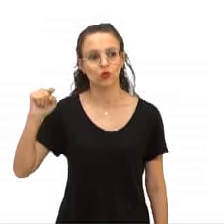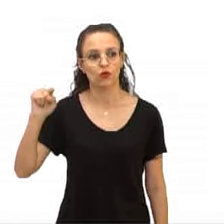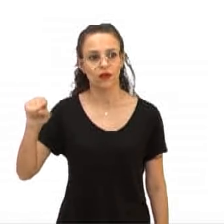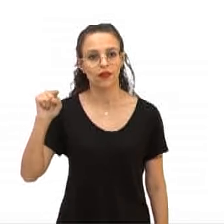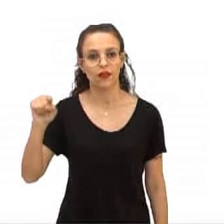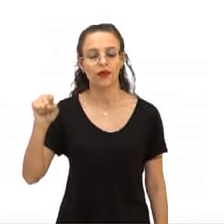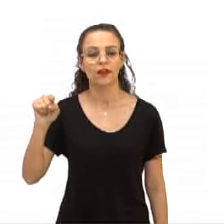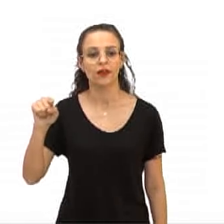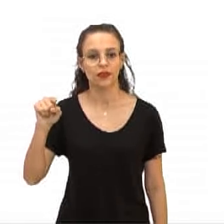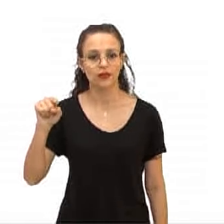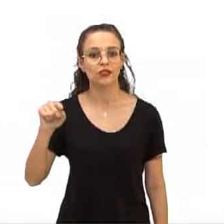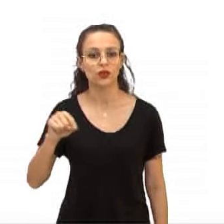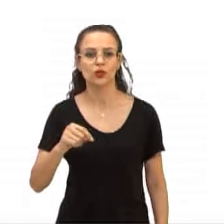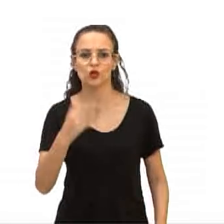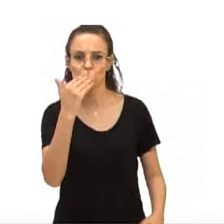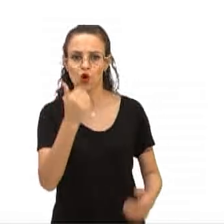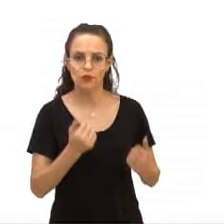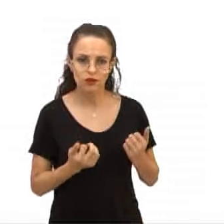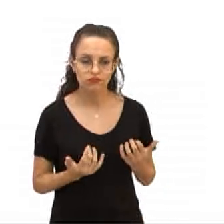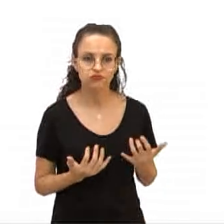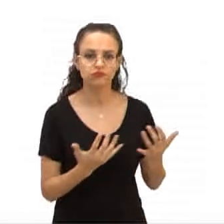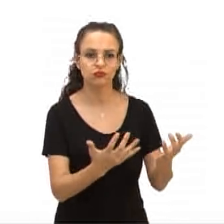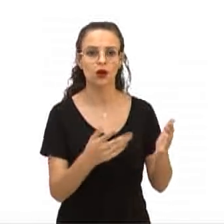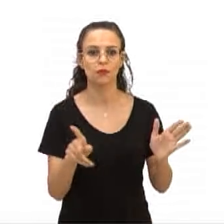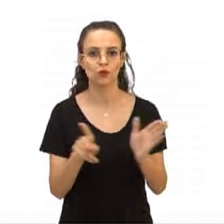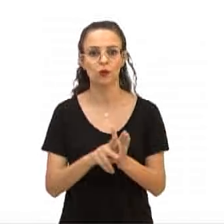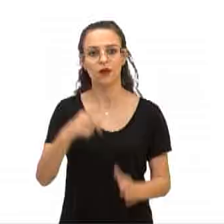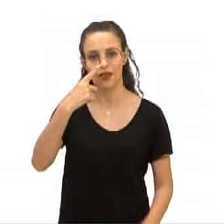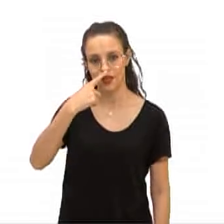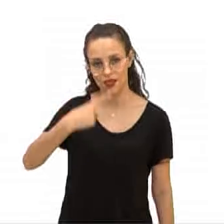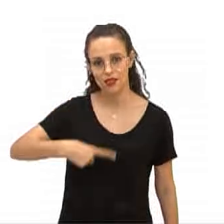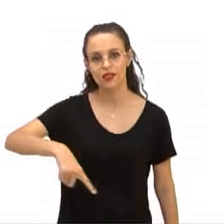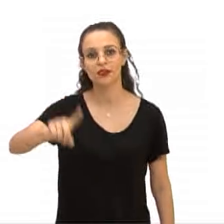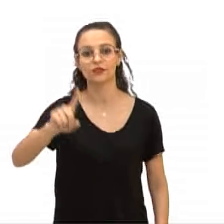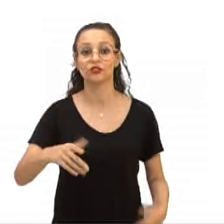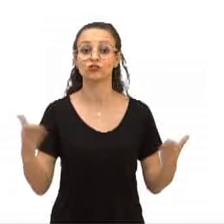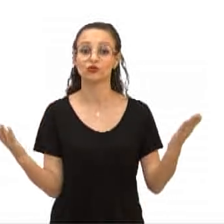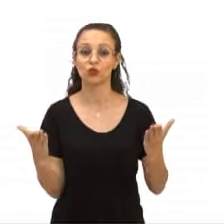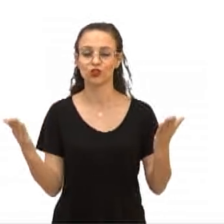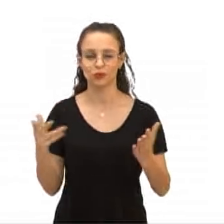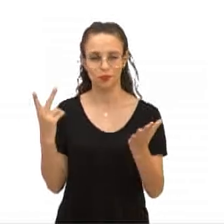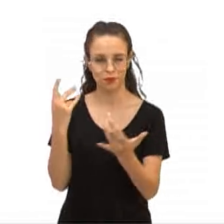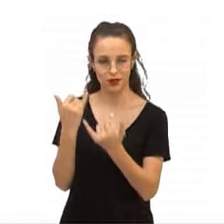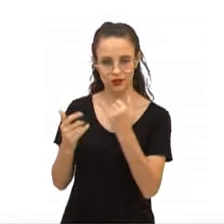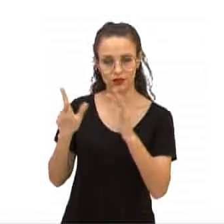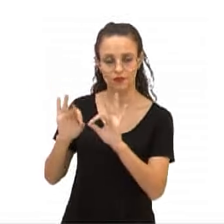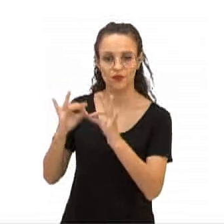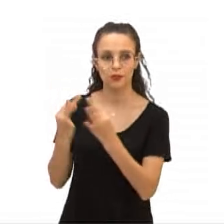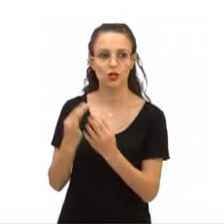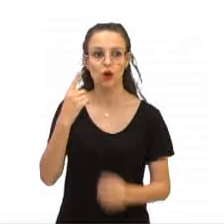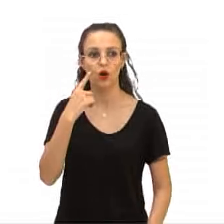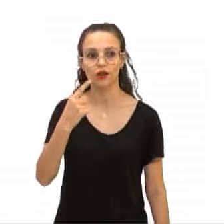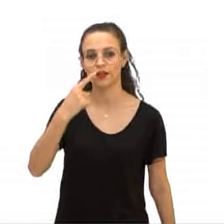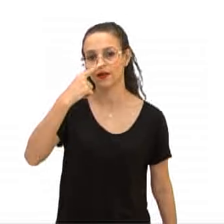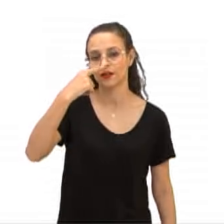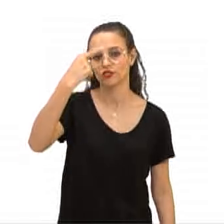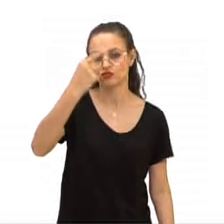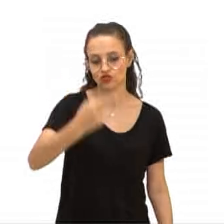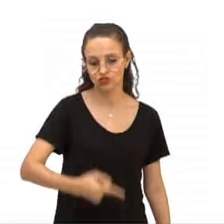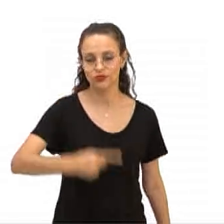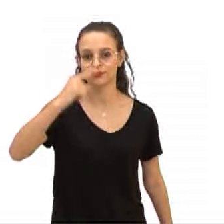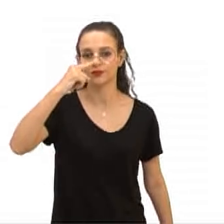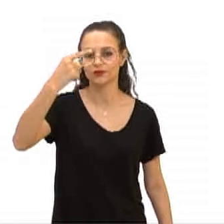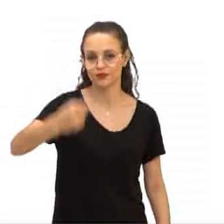um mamífero herbívoro, parente dos elefantes atuais. Mas observem lá o dinotério. Olha a tromba do dinotério como era